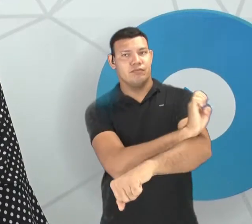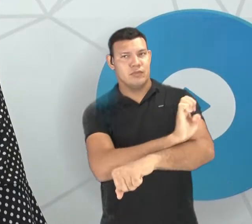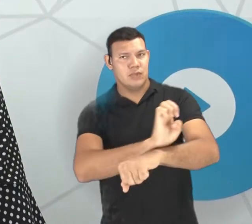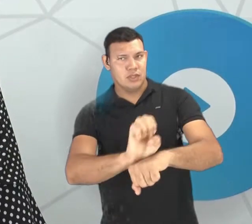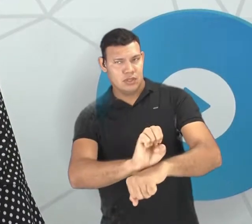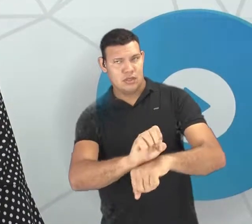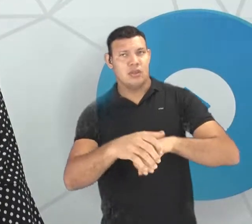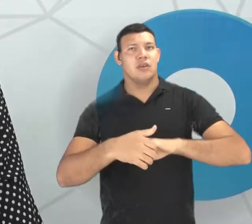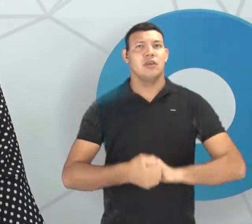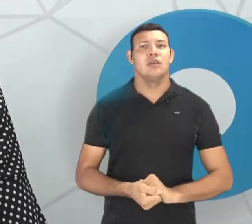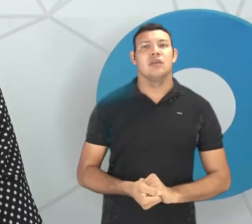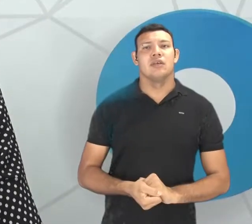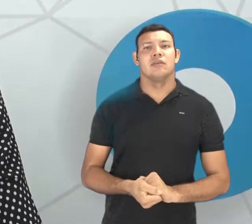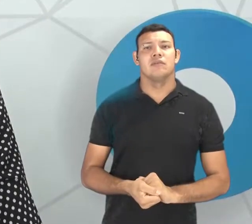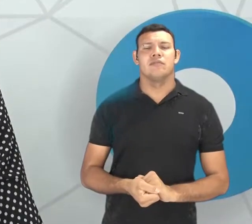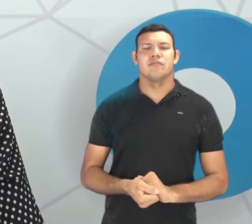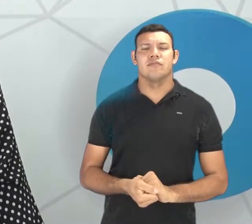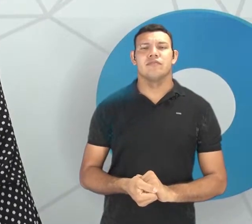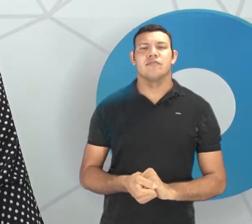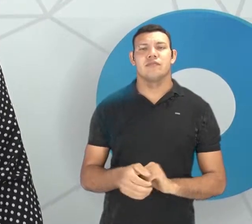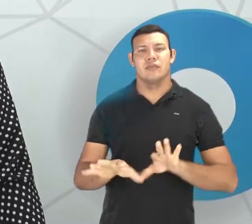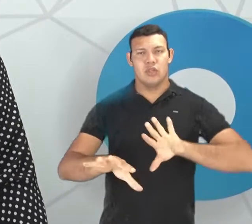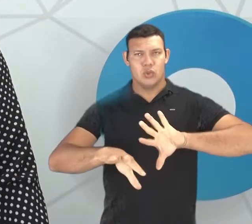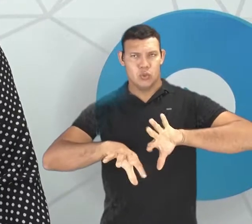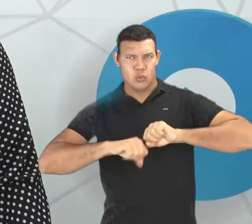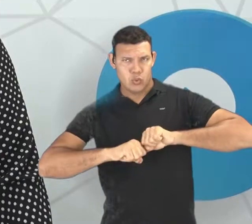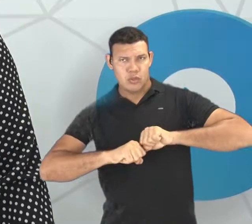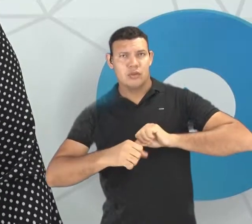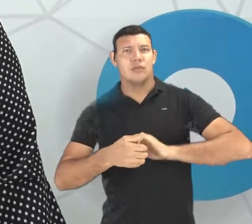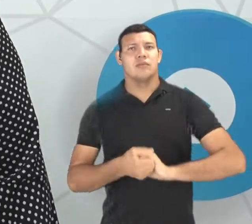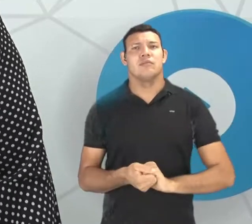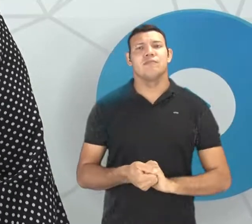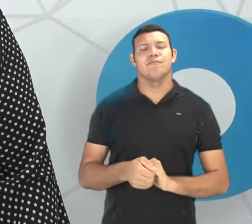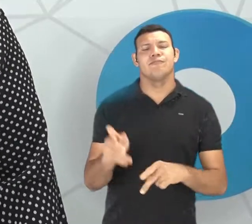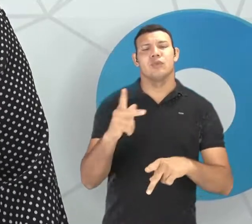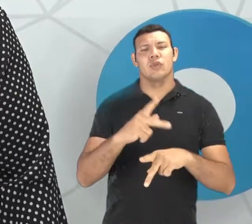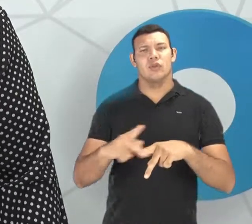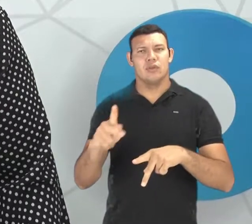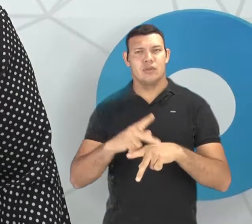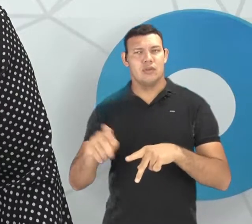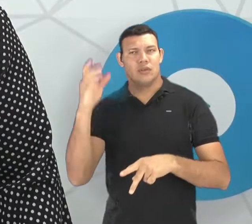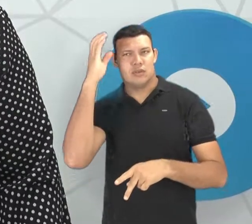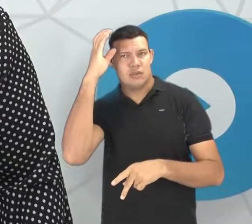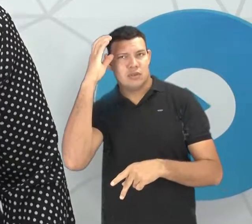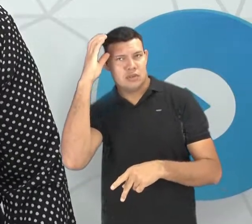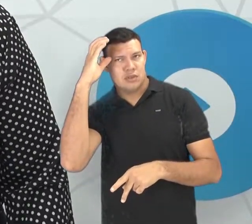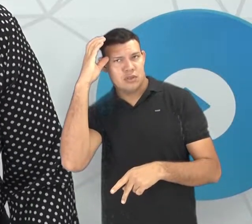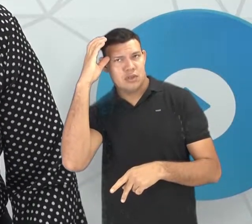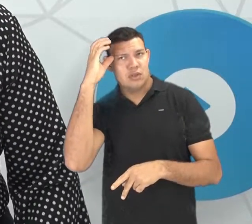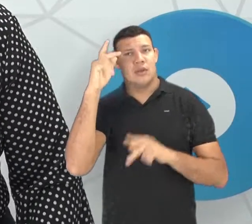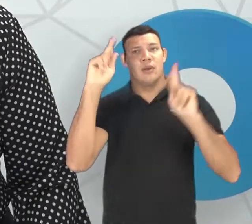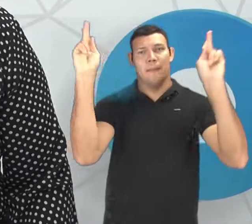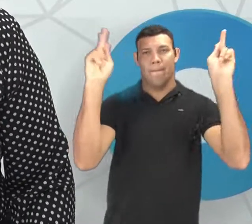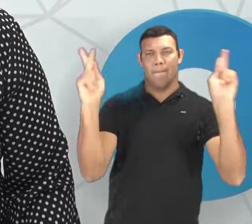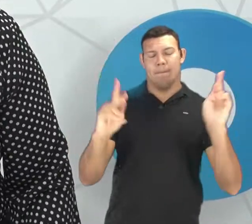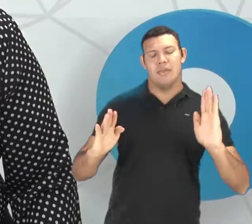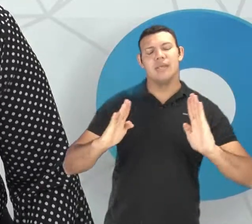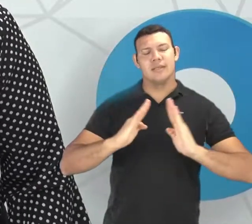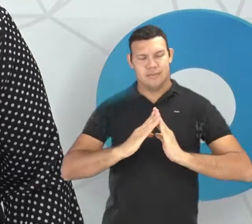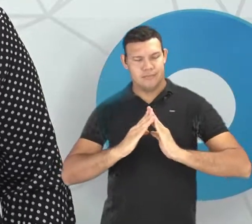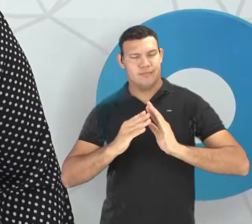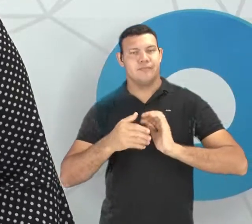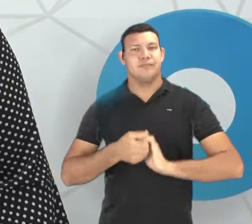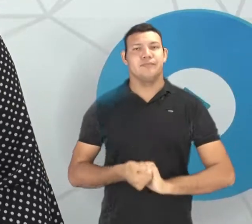Estado da Educação, exatamente em acolher o programa de conscientização pela paz em